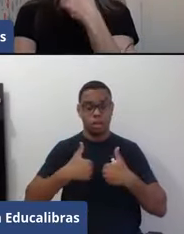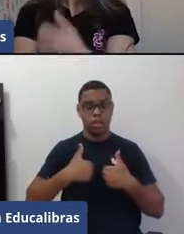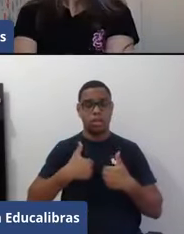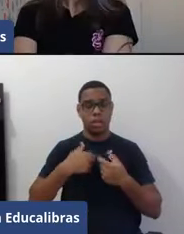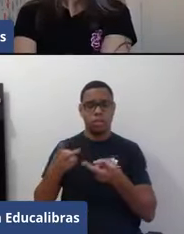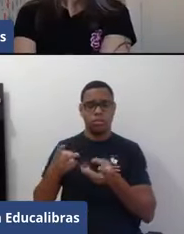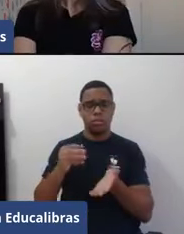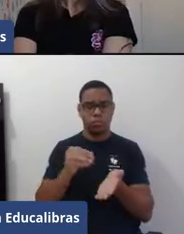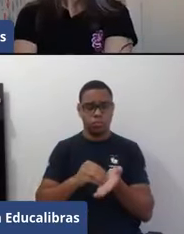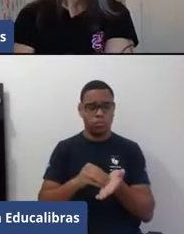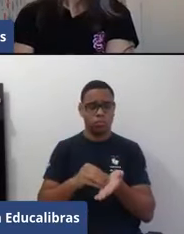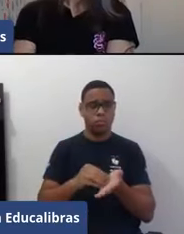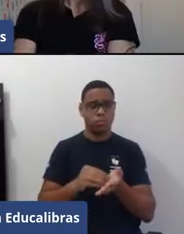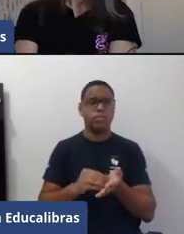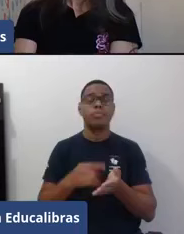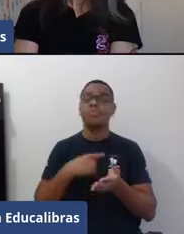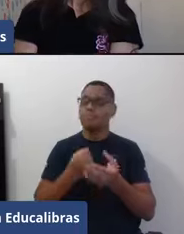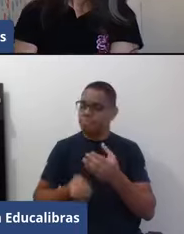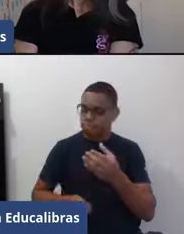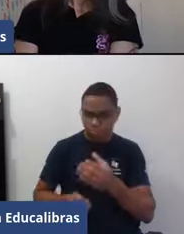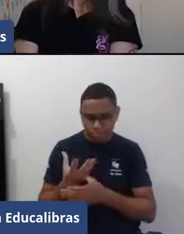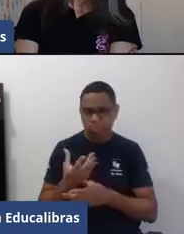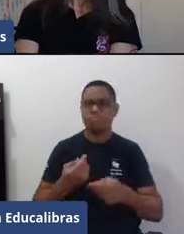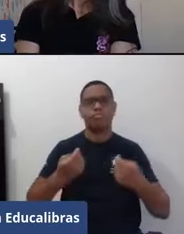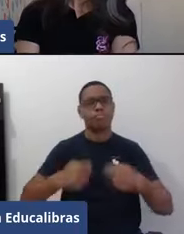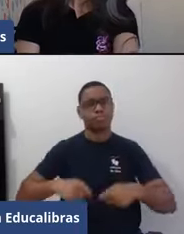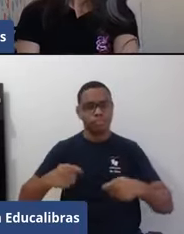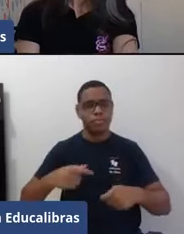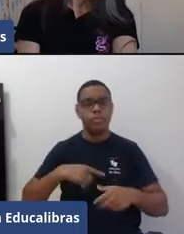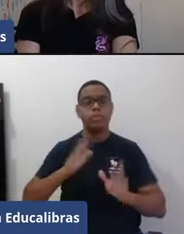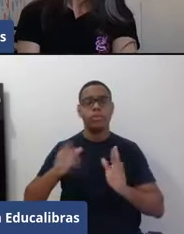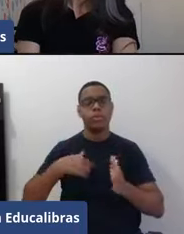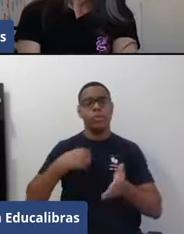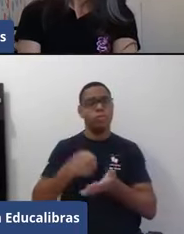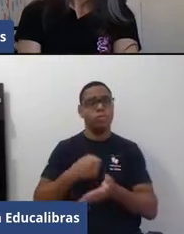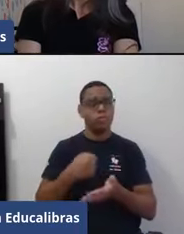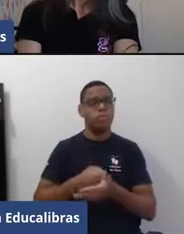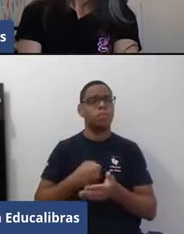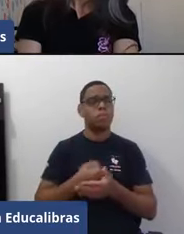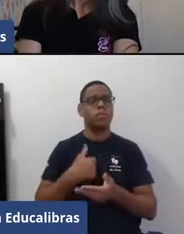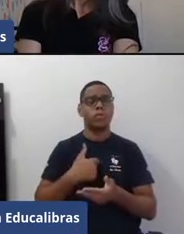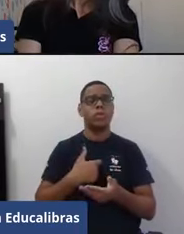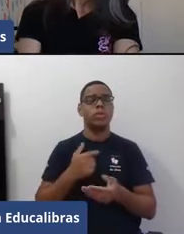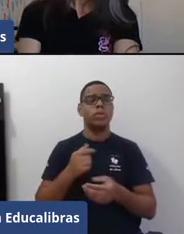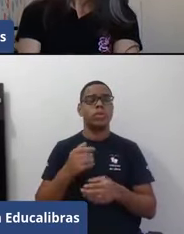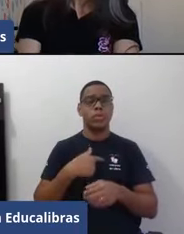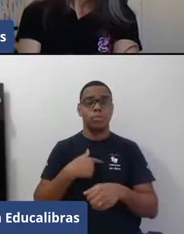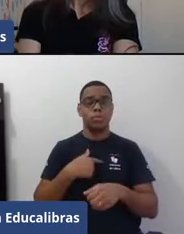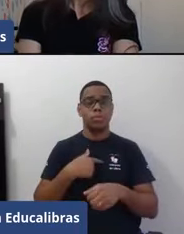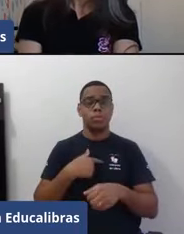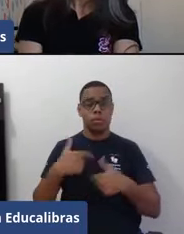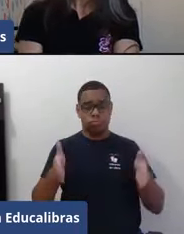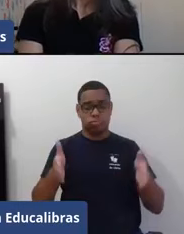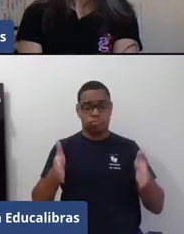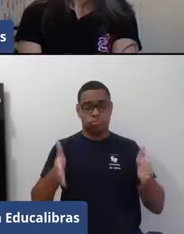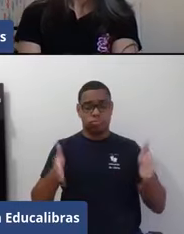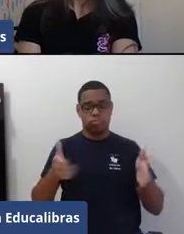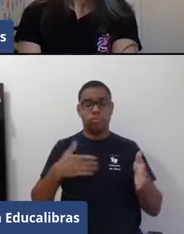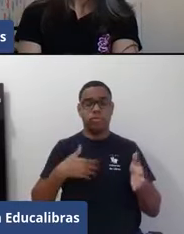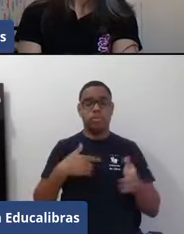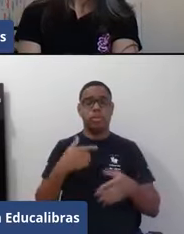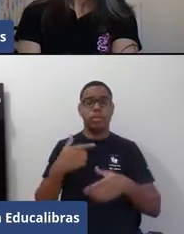É um negócio que tem que ser criado. Eu batalhei aí nessa gestão para que os